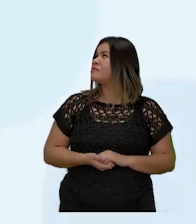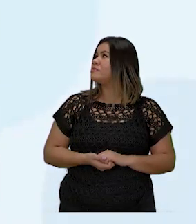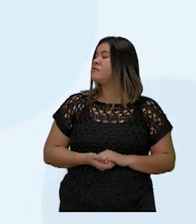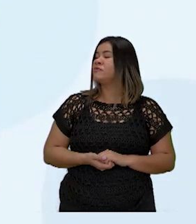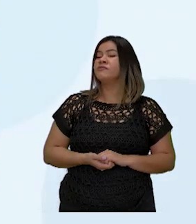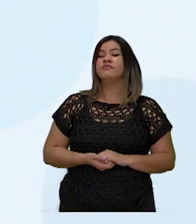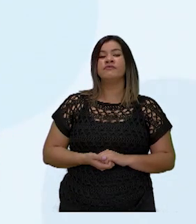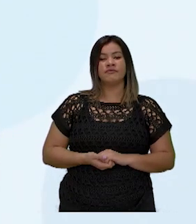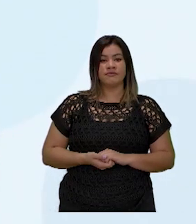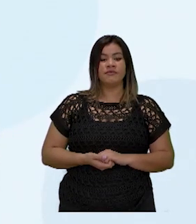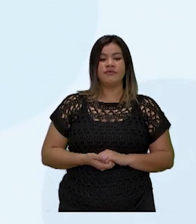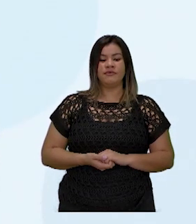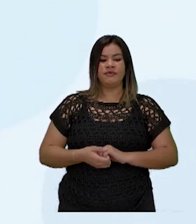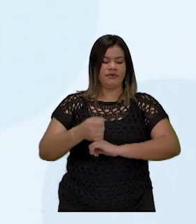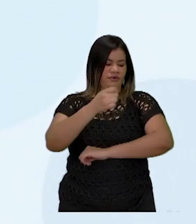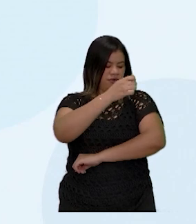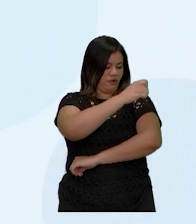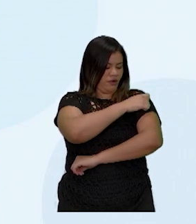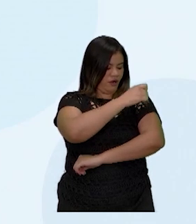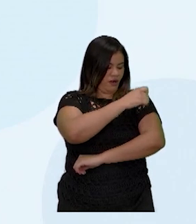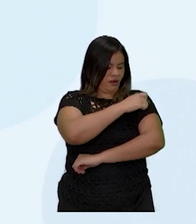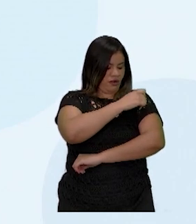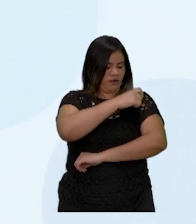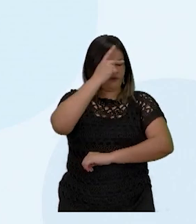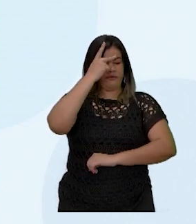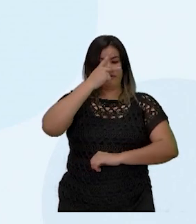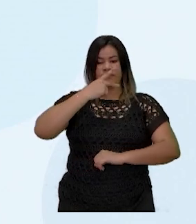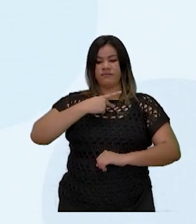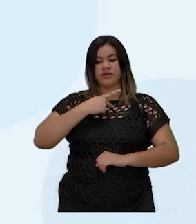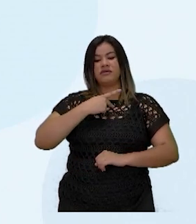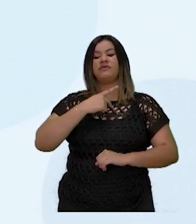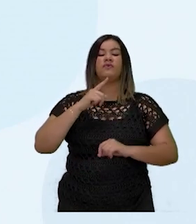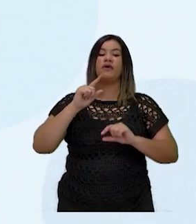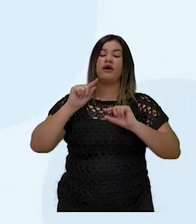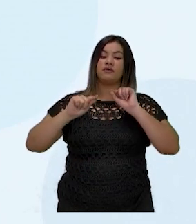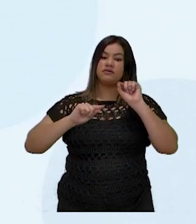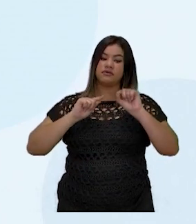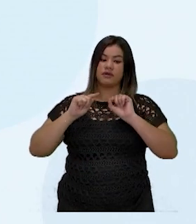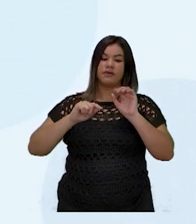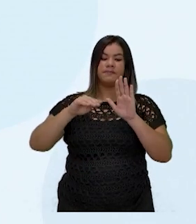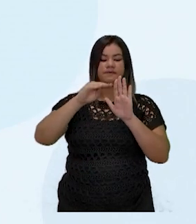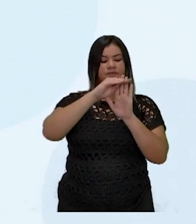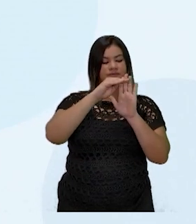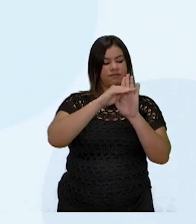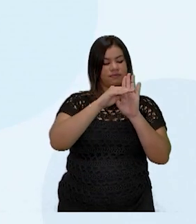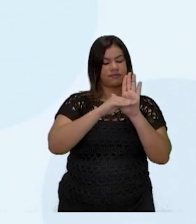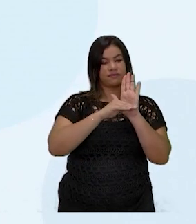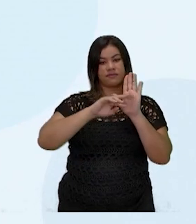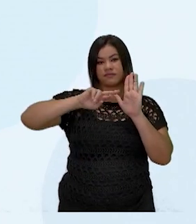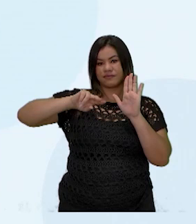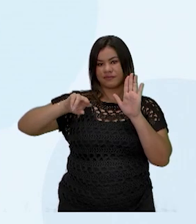desenvolvimento dos temas contemporâneos transversais. Quando a gente olha para a escolha dos